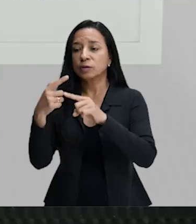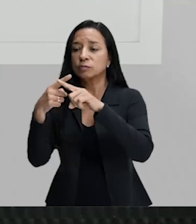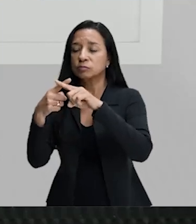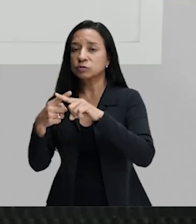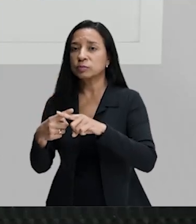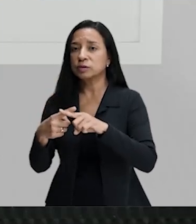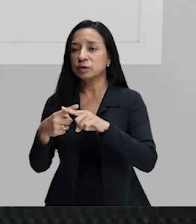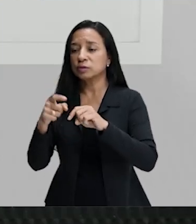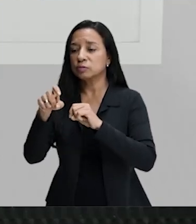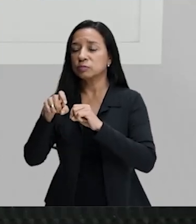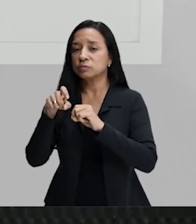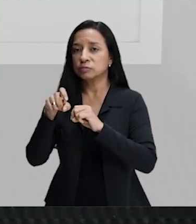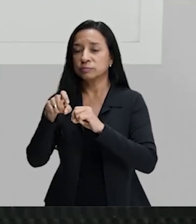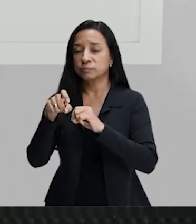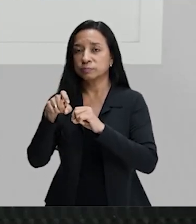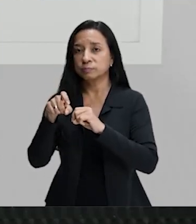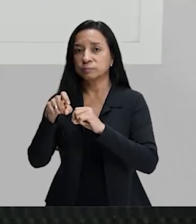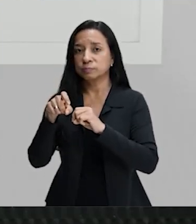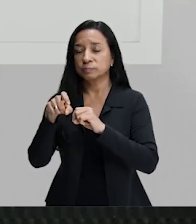multiplicado por x